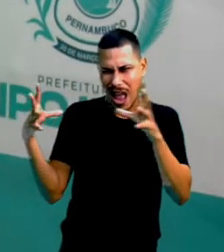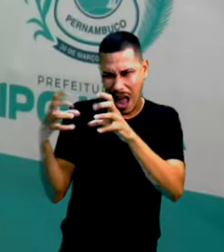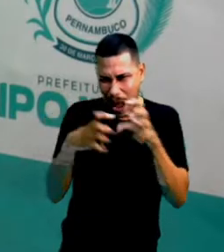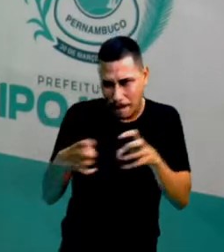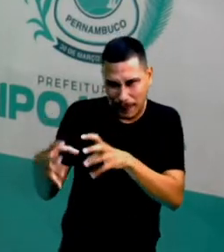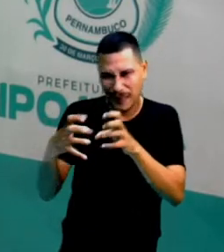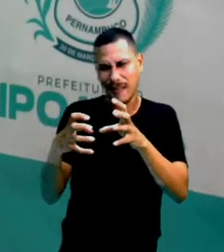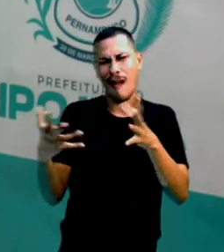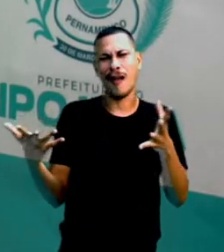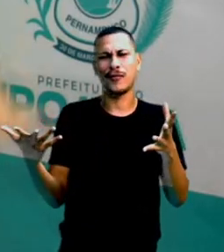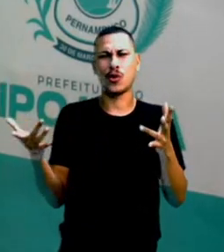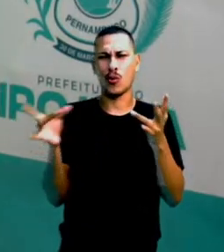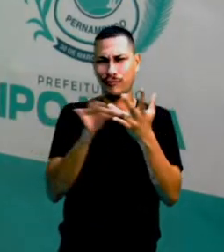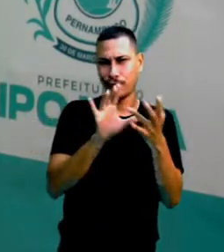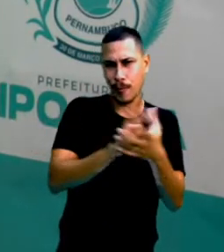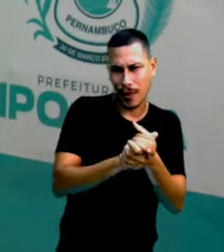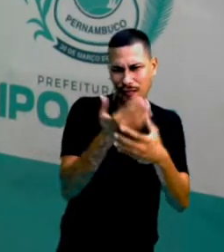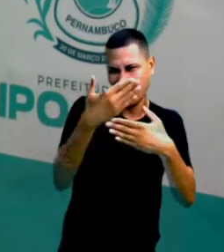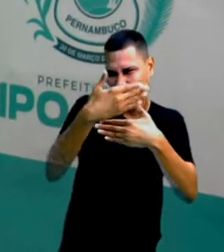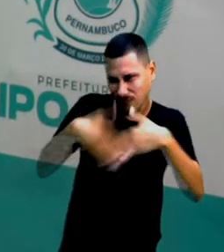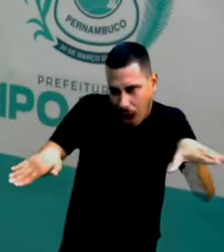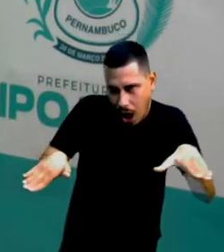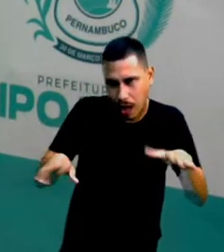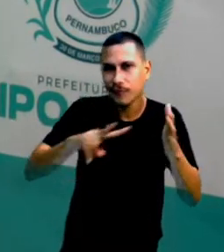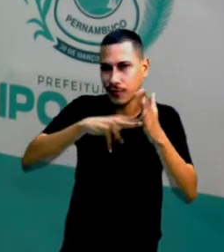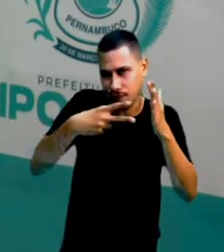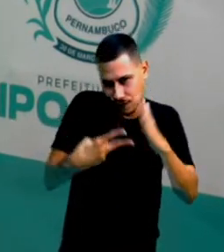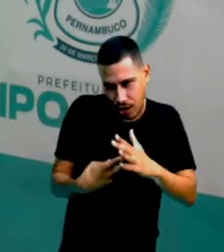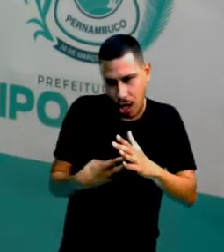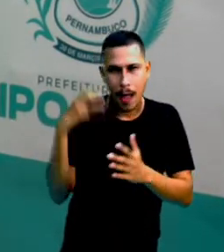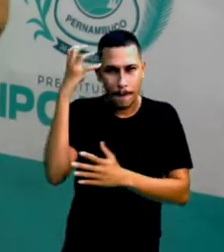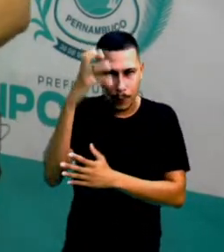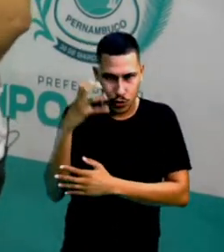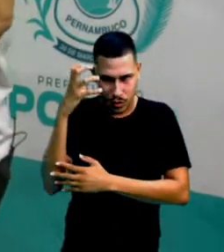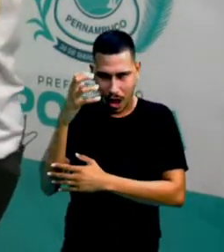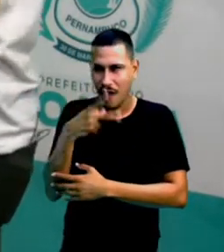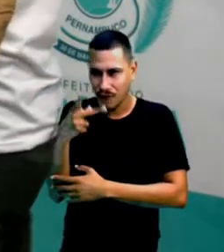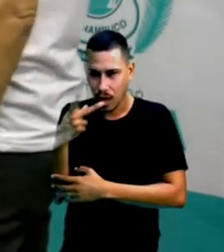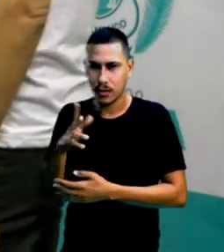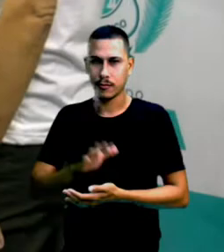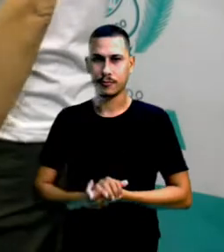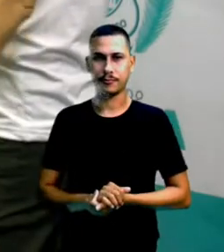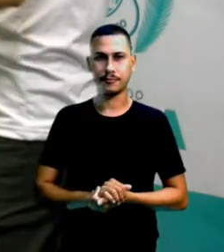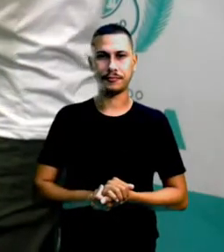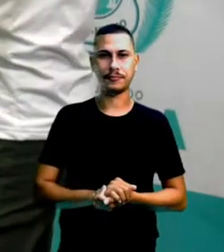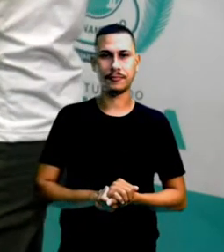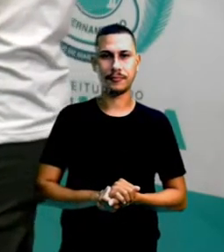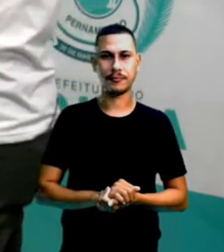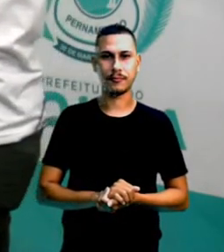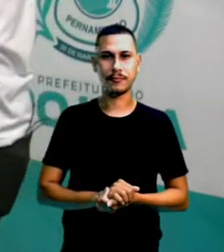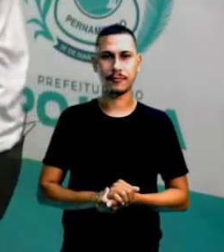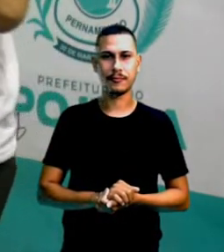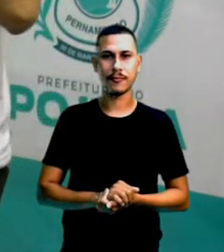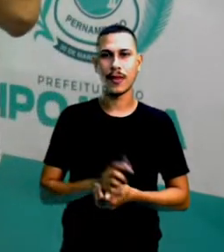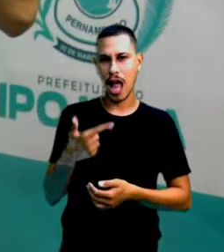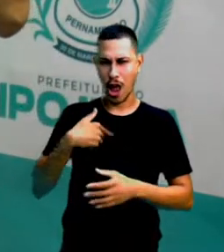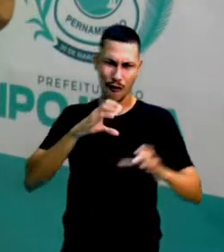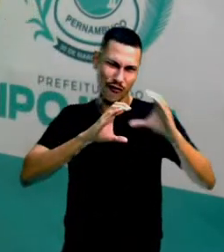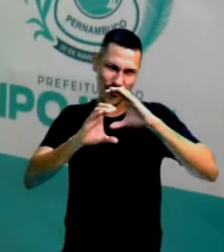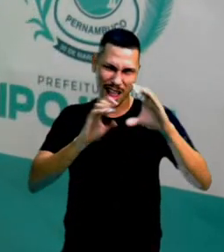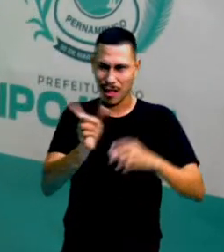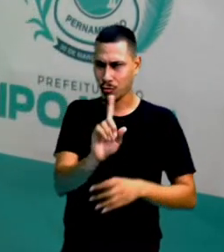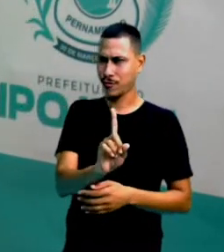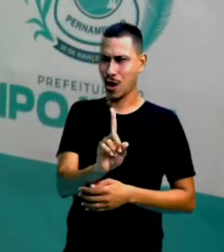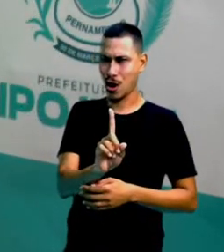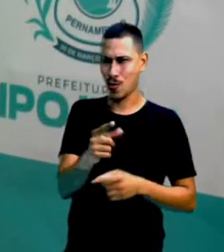Assim Segue teu mim gosto de o meu e na canção ele diz assim eu não vou cantar